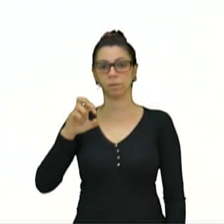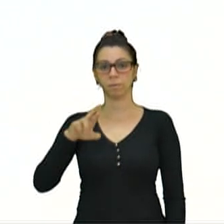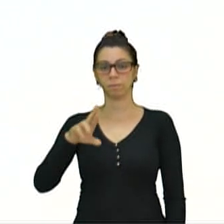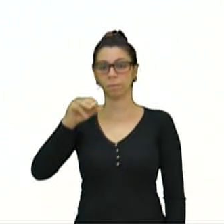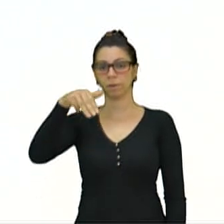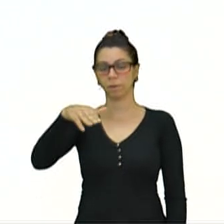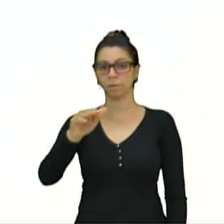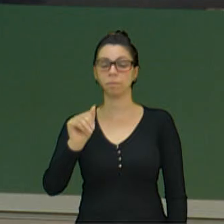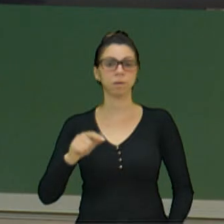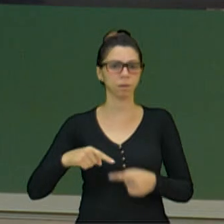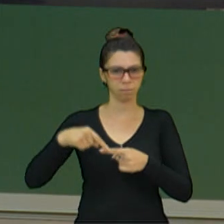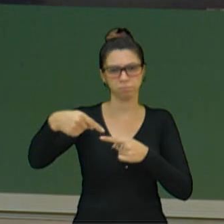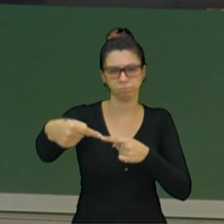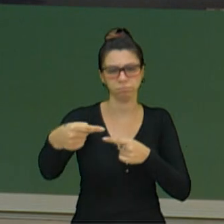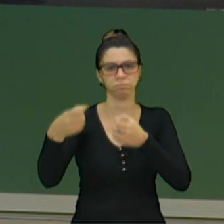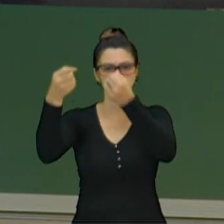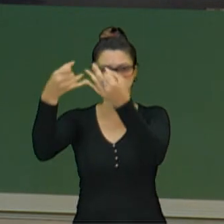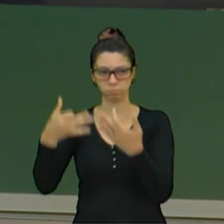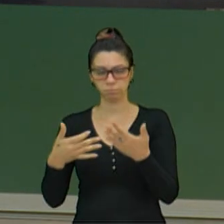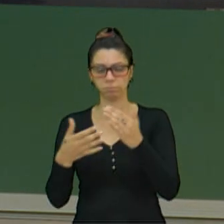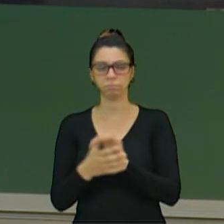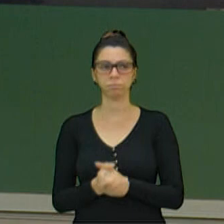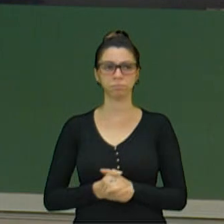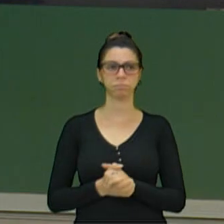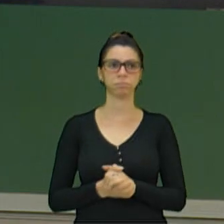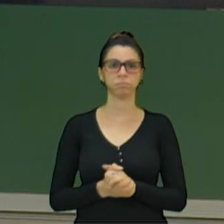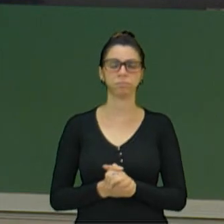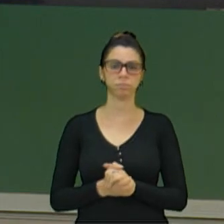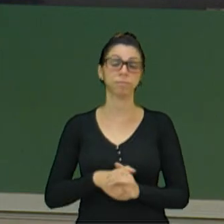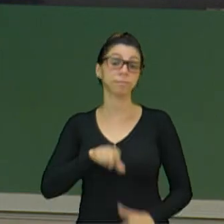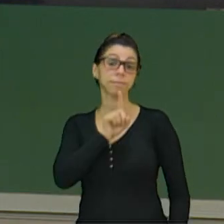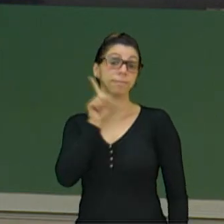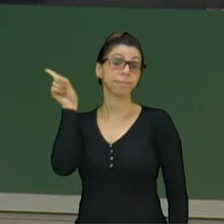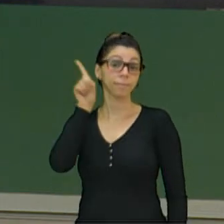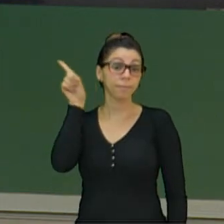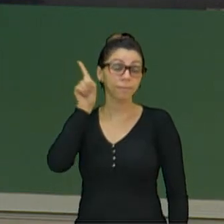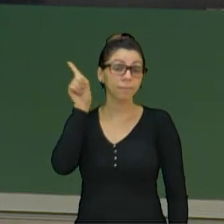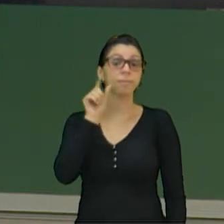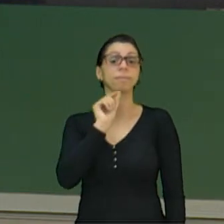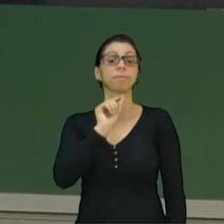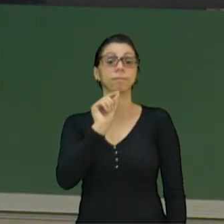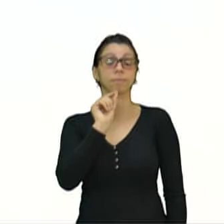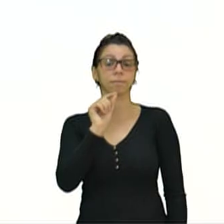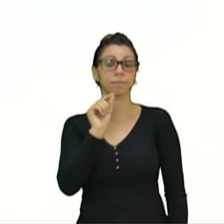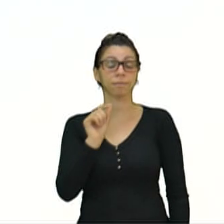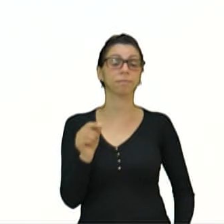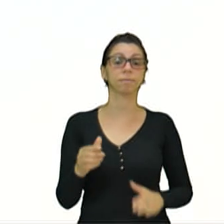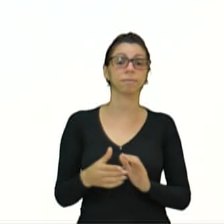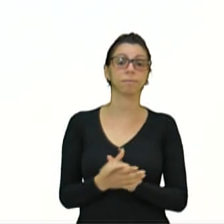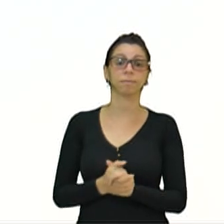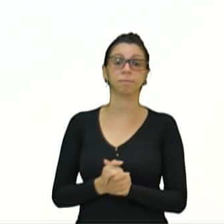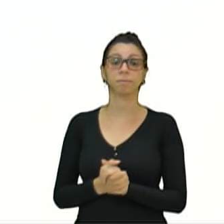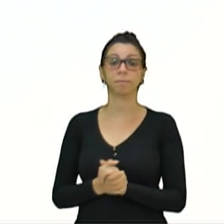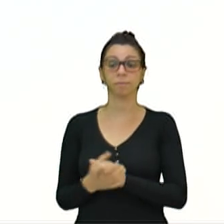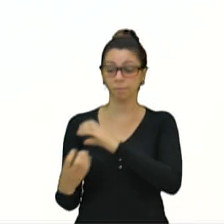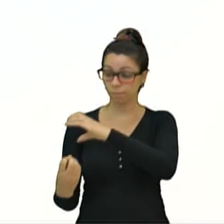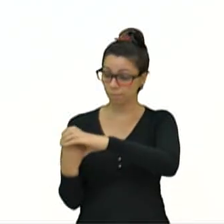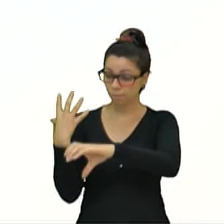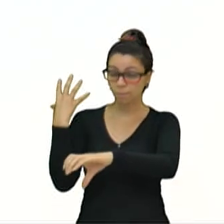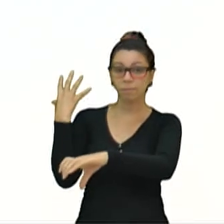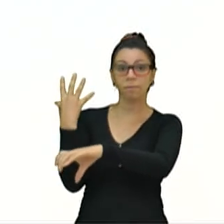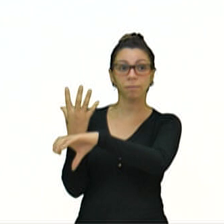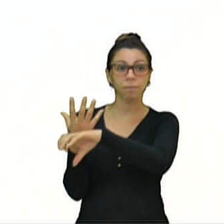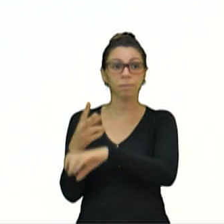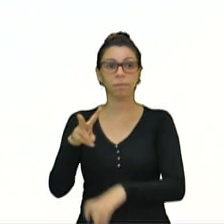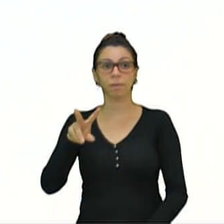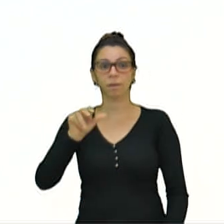das fanerógamas. As gimnospermas, assim como as pteridófitas, são plantas